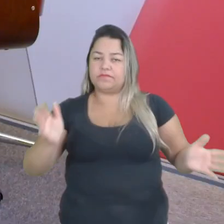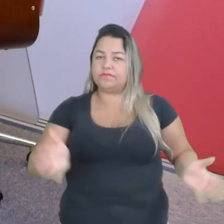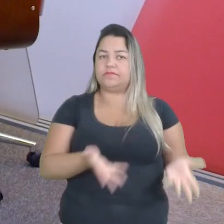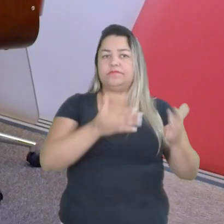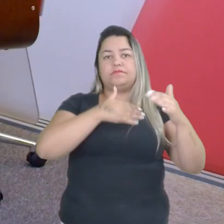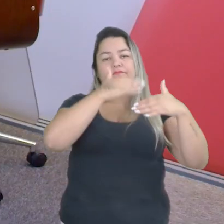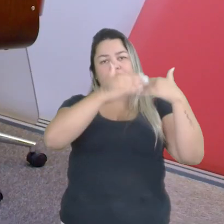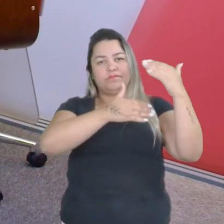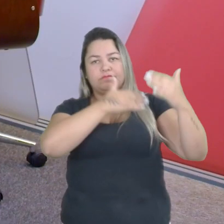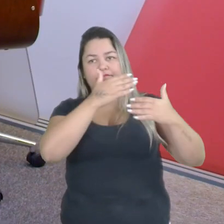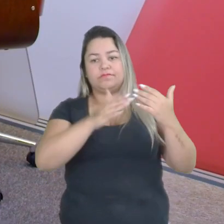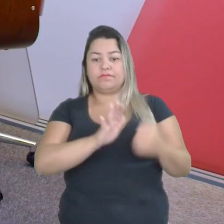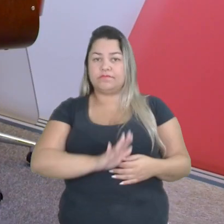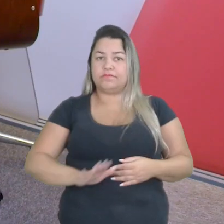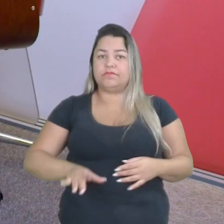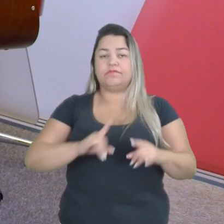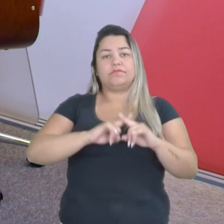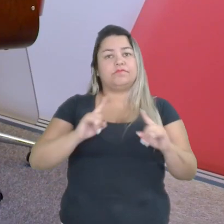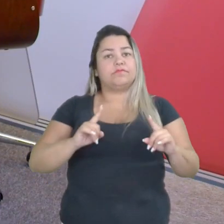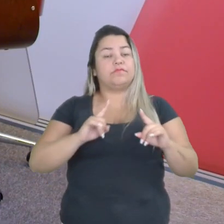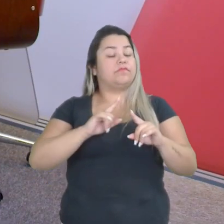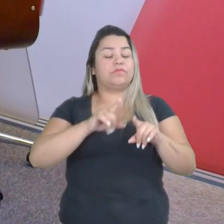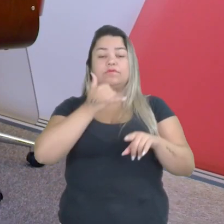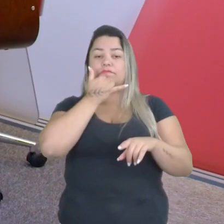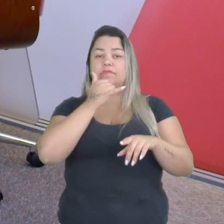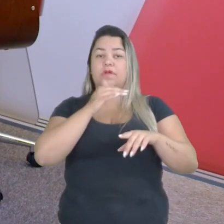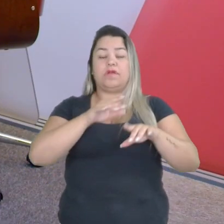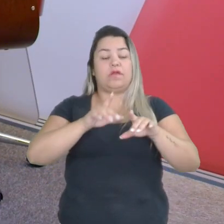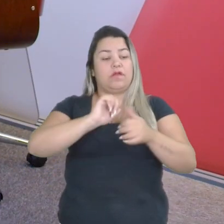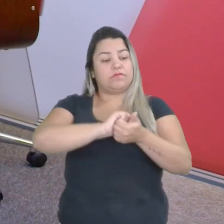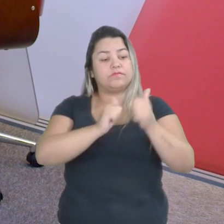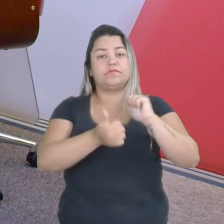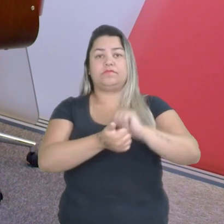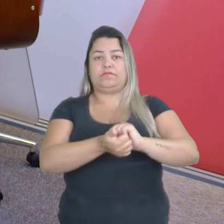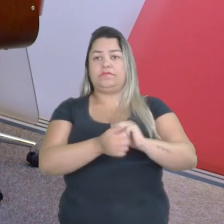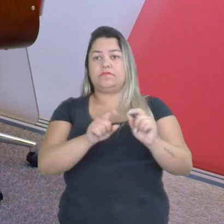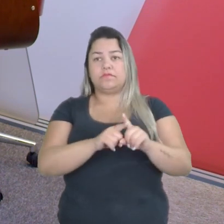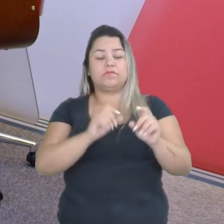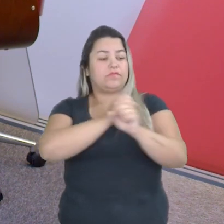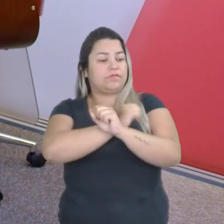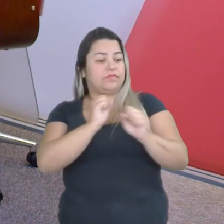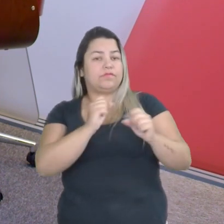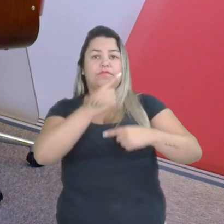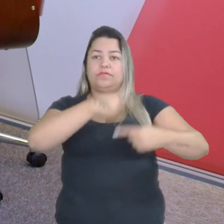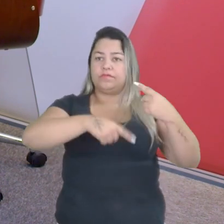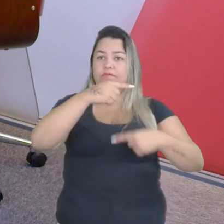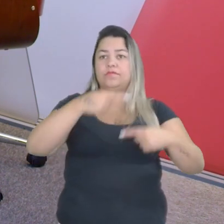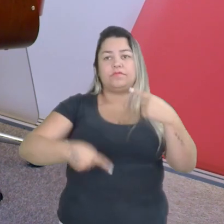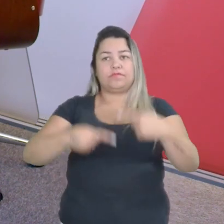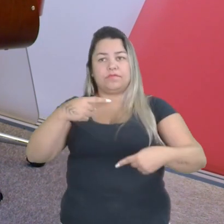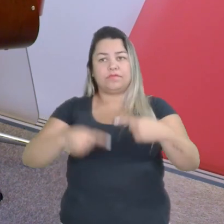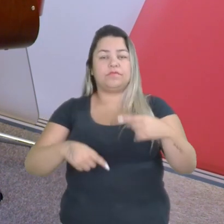prover esse desenvolvimento infantil mais adequado para aquela criança. E a gente tem, então, essa possibilidade de construir políticas